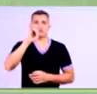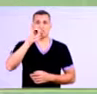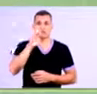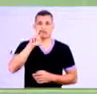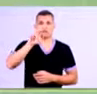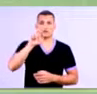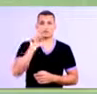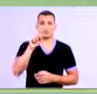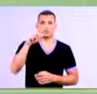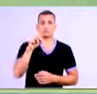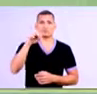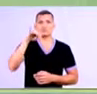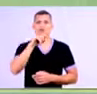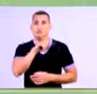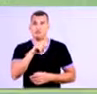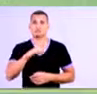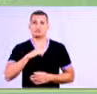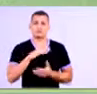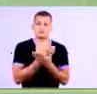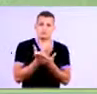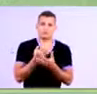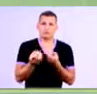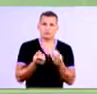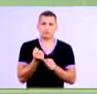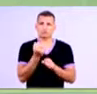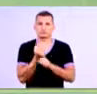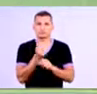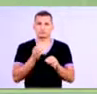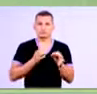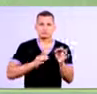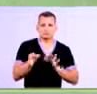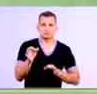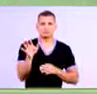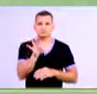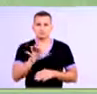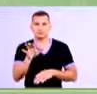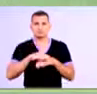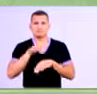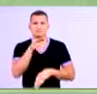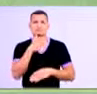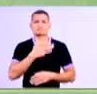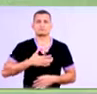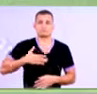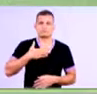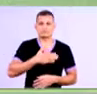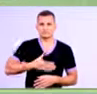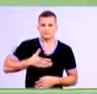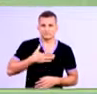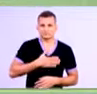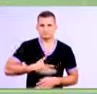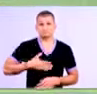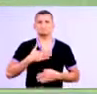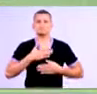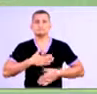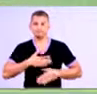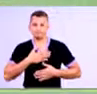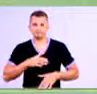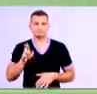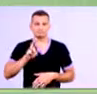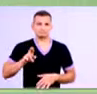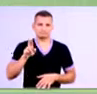a estudar como construir interfaces mais confortáveis para o usuário de